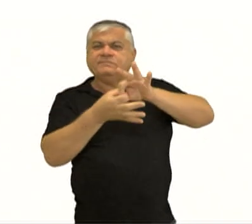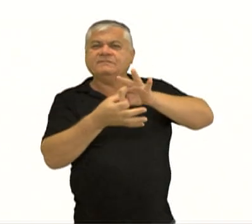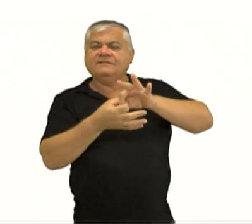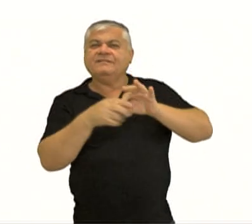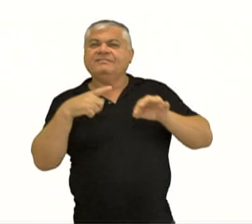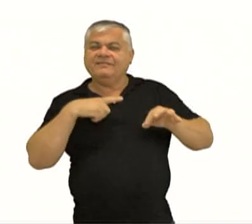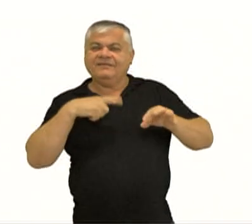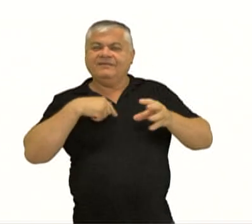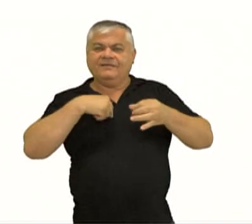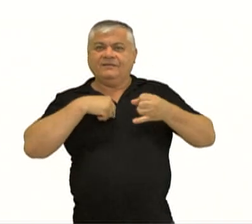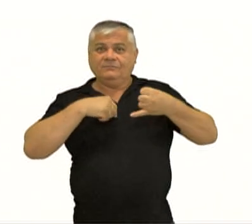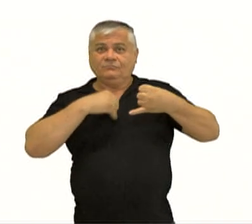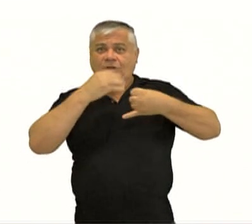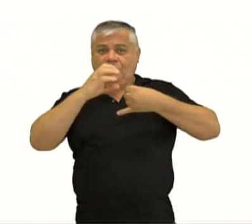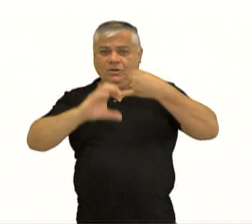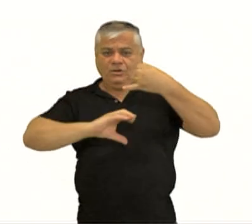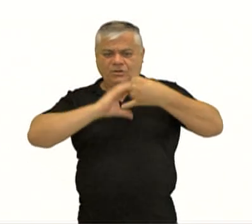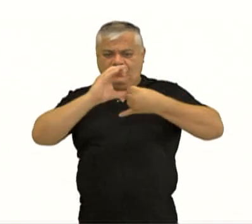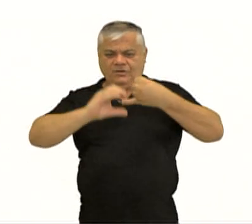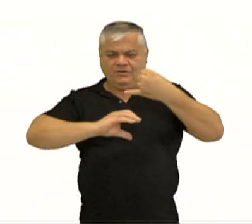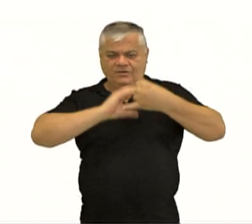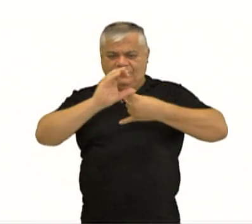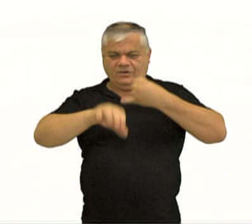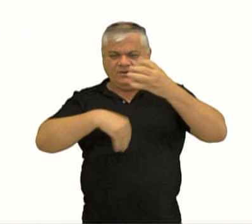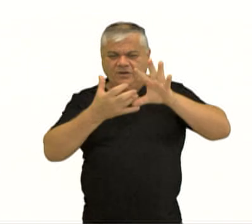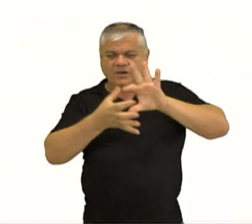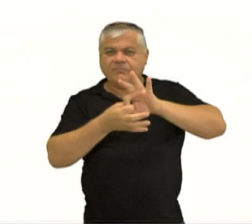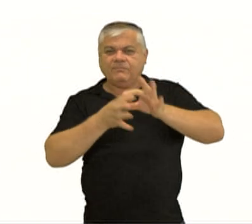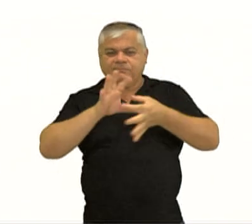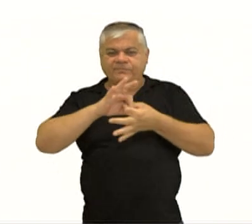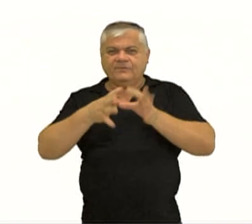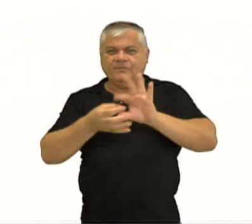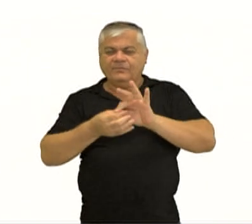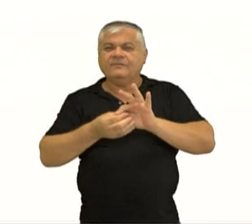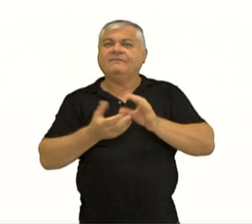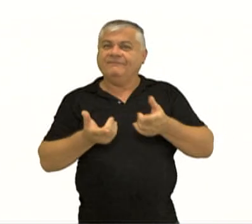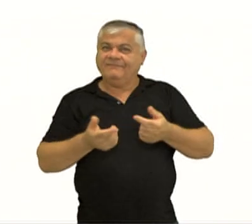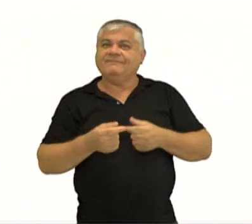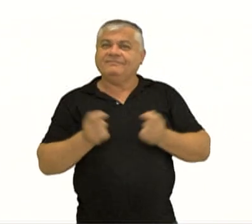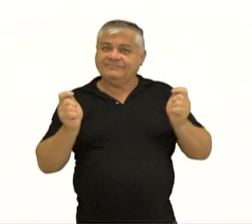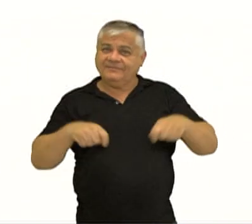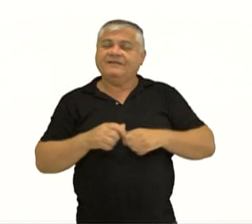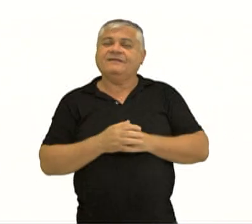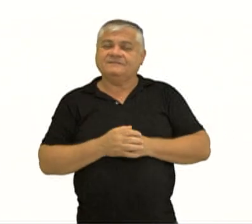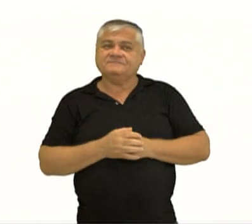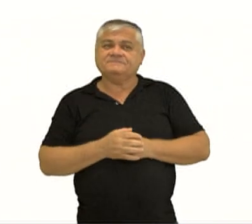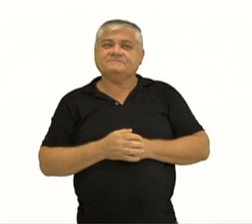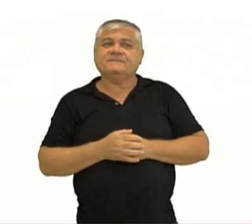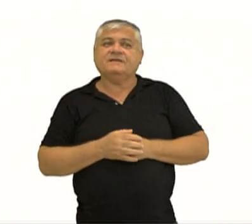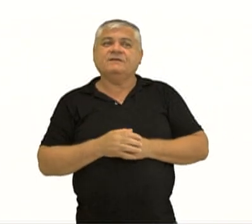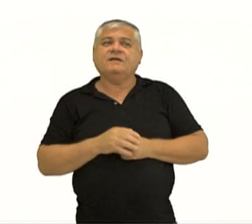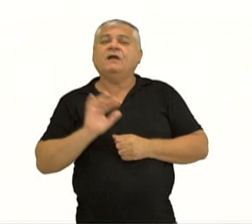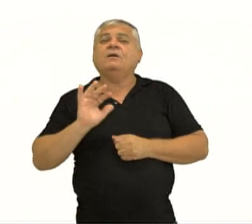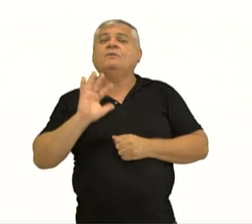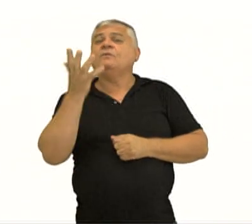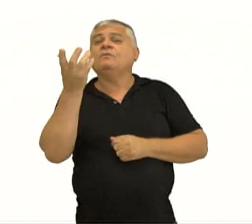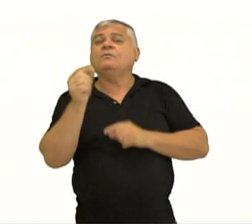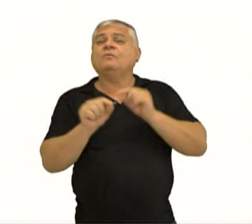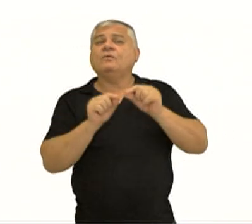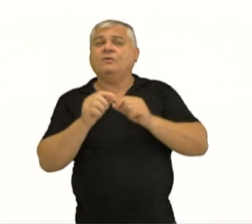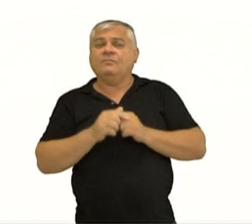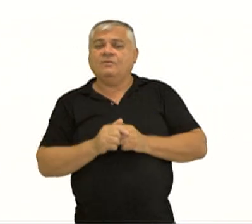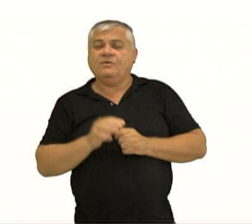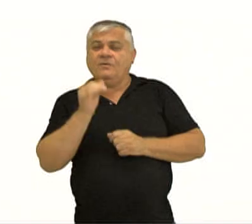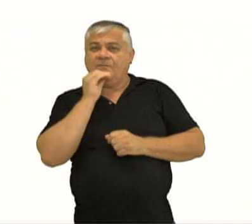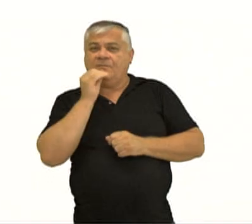se ligaram de forma covalente, ou seja, onde um partilha elétrons com o outro. Isso acontece geralmente entre